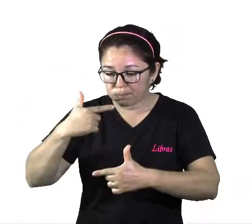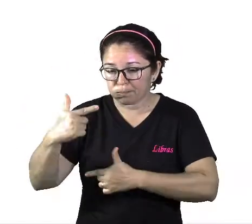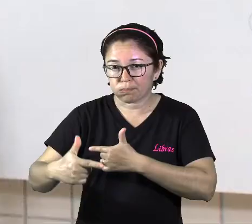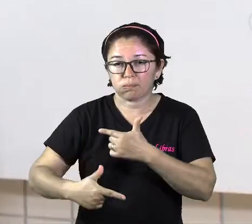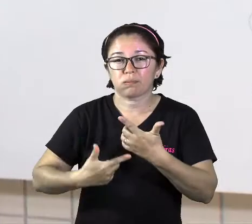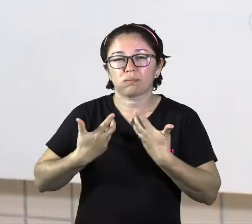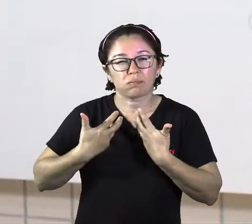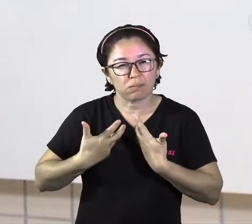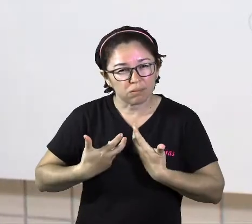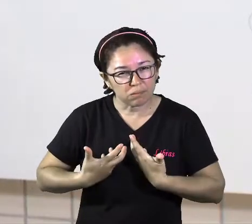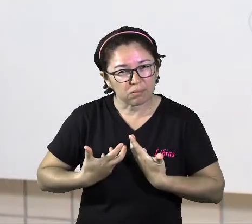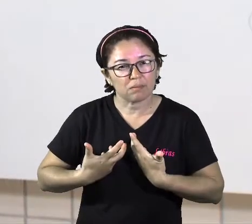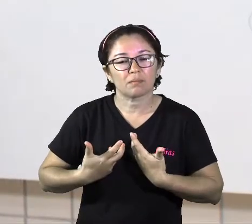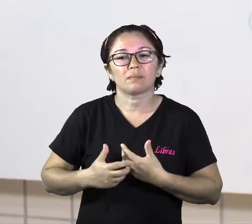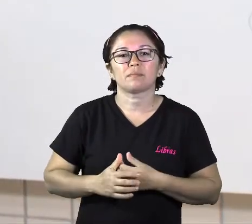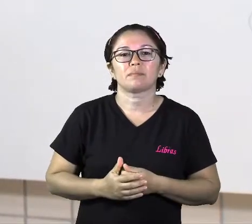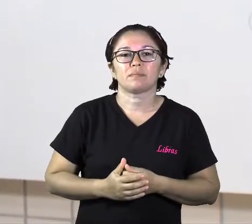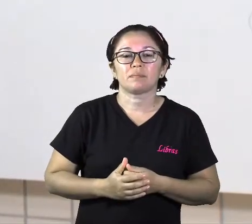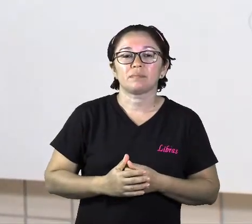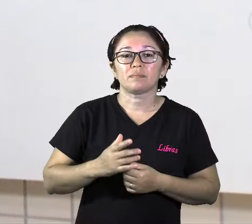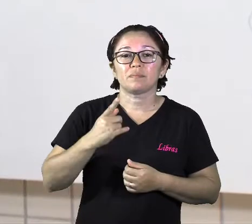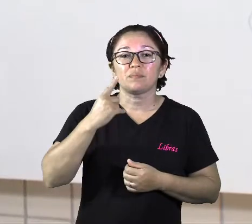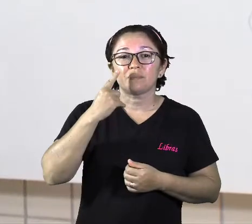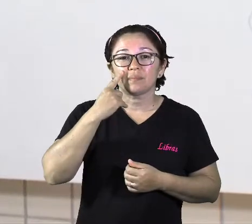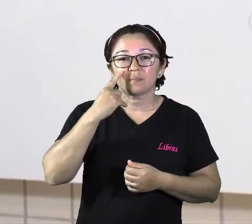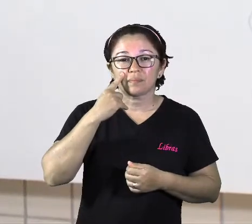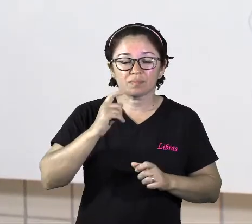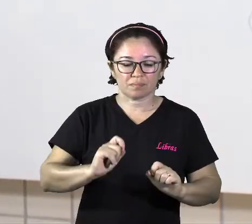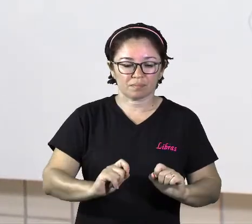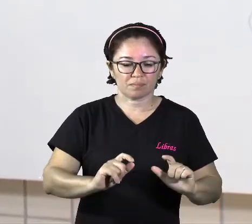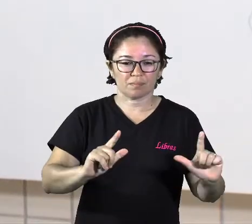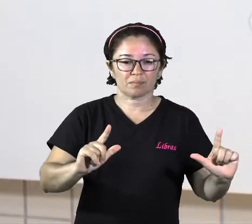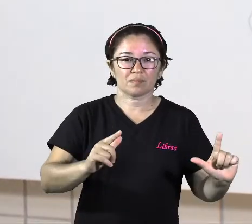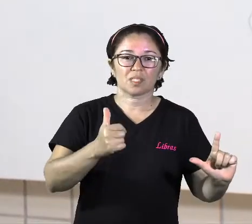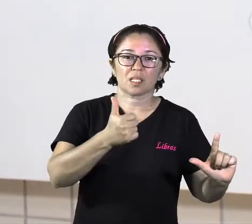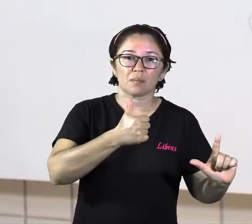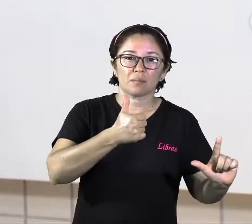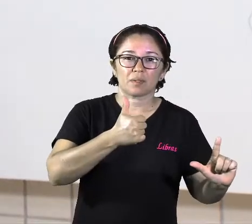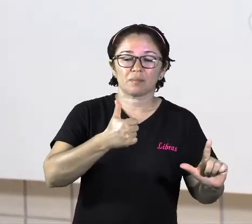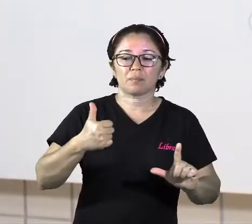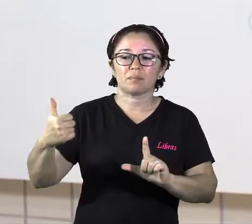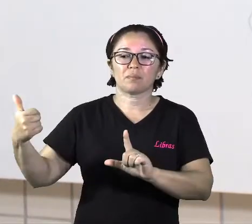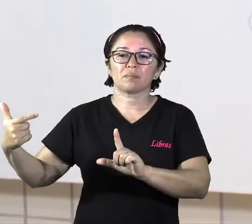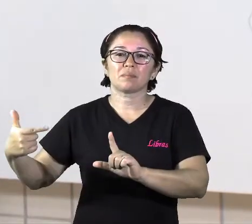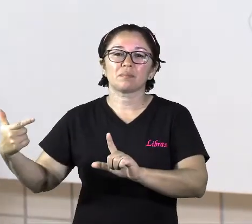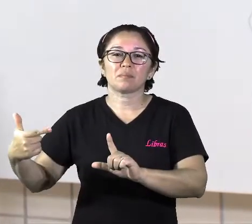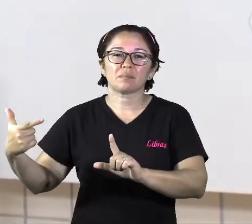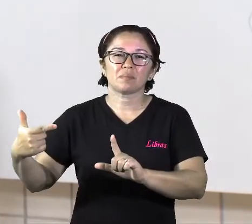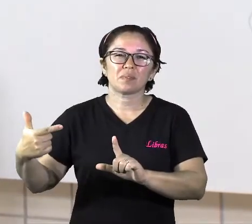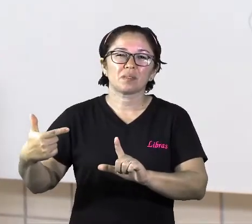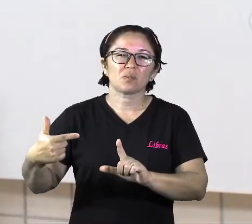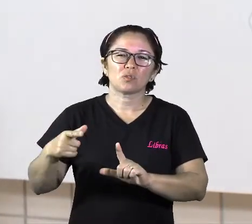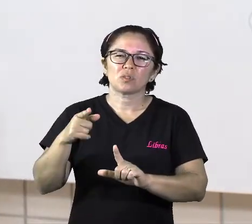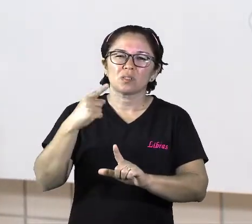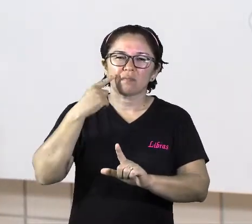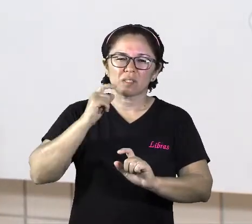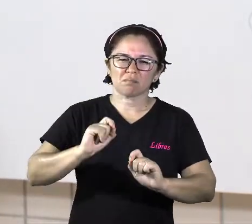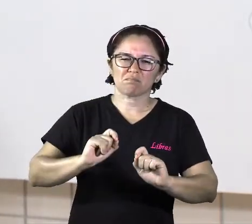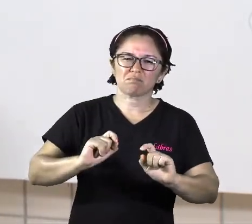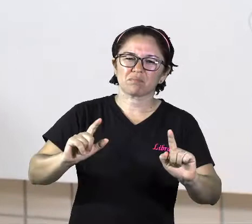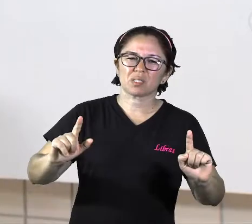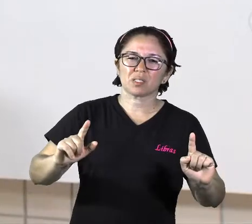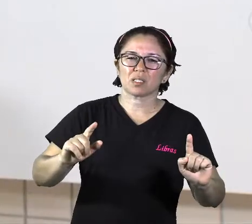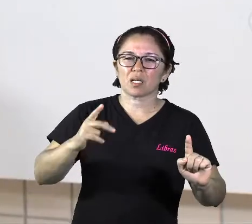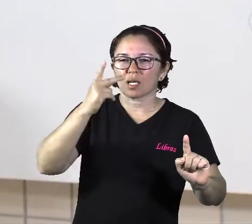tá? Explique a ação evidenciada em cada fotodenúncia. O que é denunciado ali naquele trabalho lá?